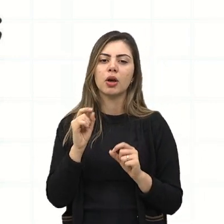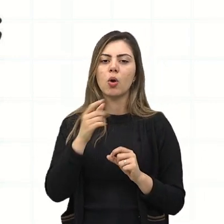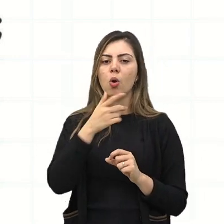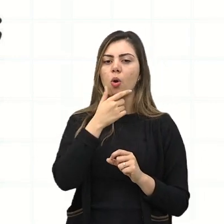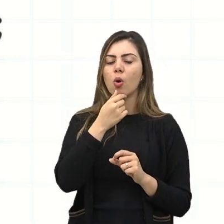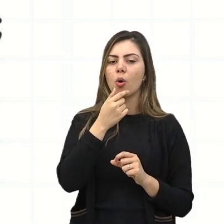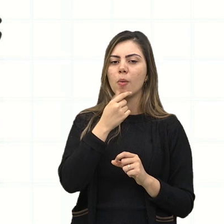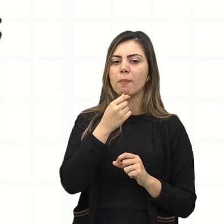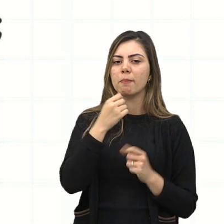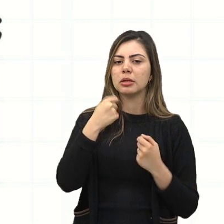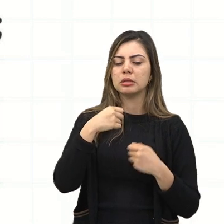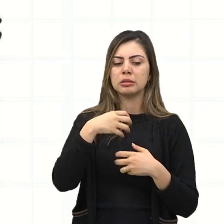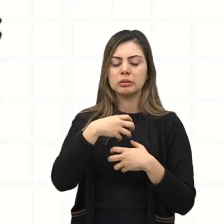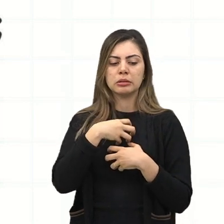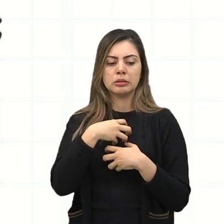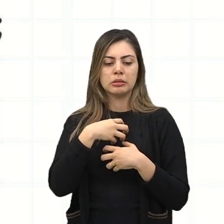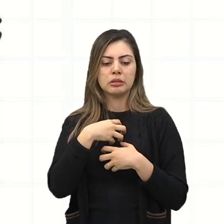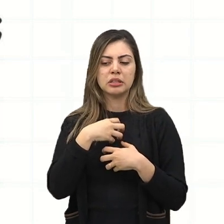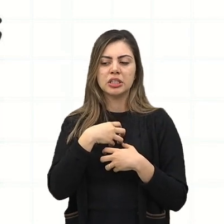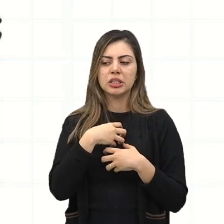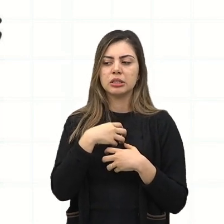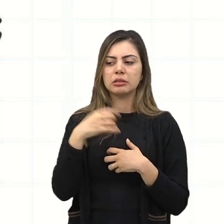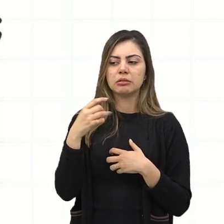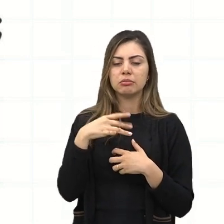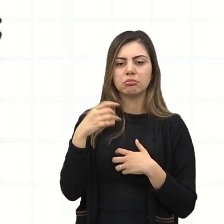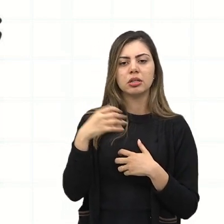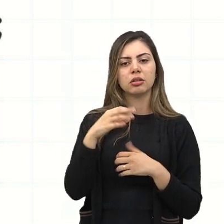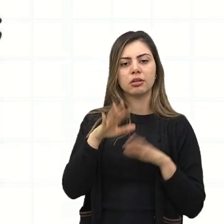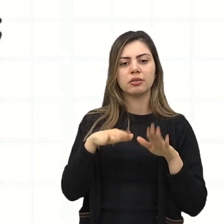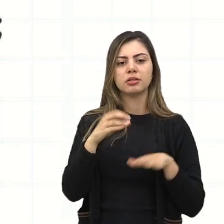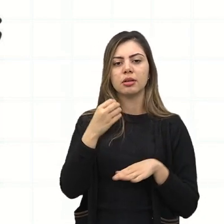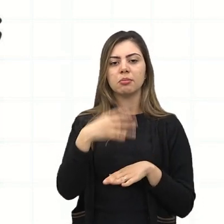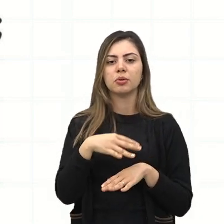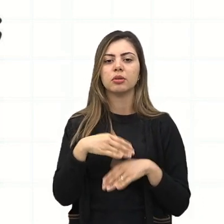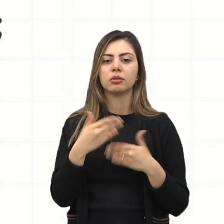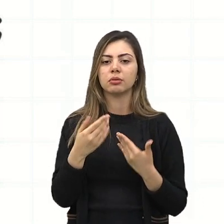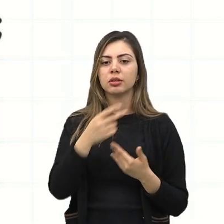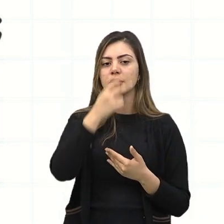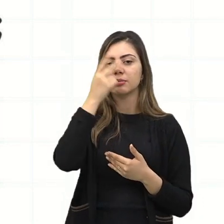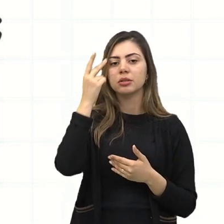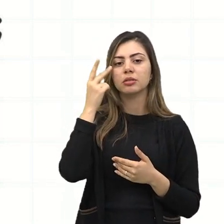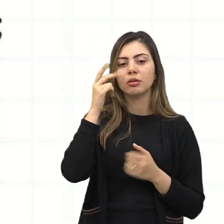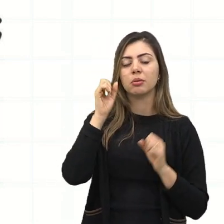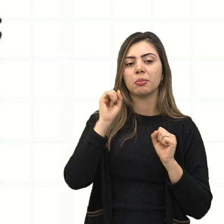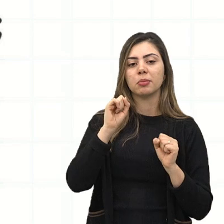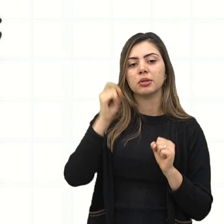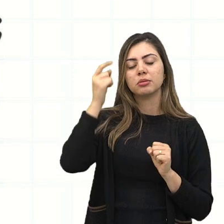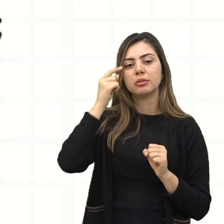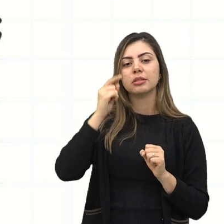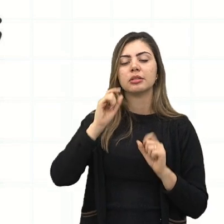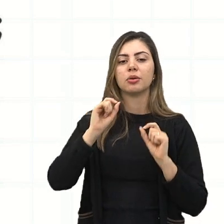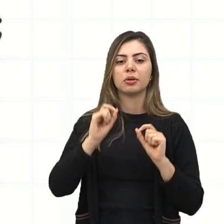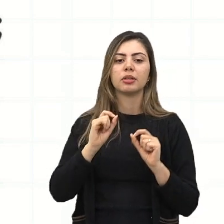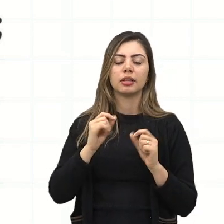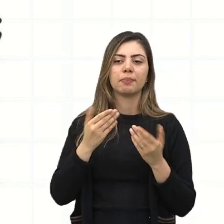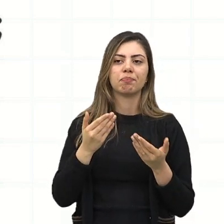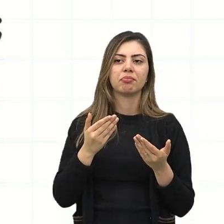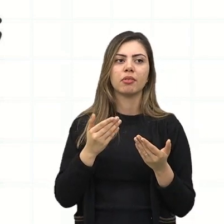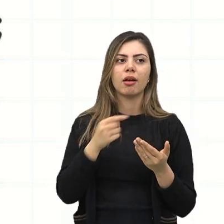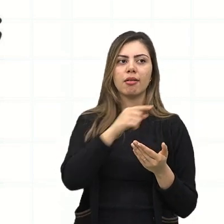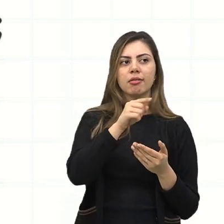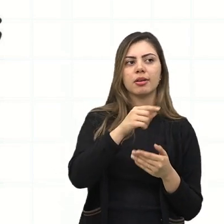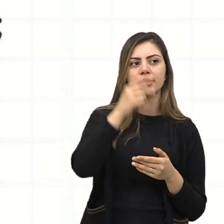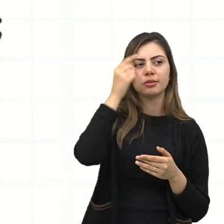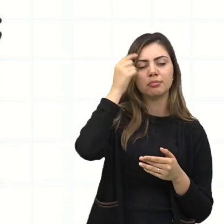muito seguros sobre a terra e que o proprietário de imóvel possa desconfiar de que ele não é tão imóvel assim. É como se essas pessoas precisam